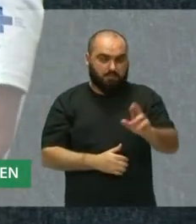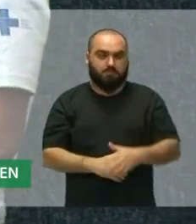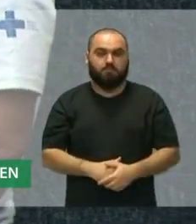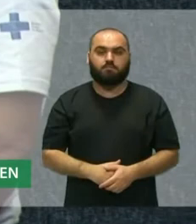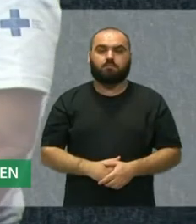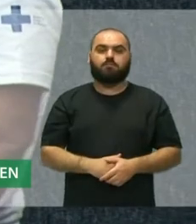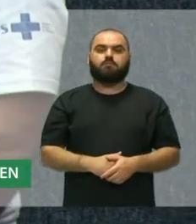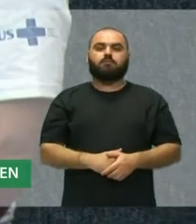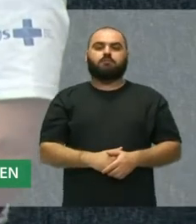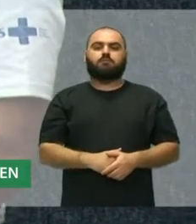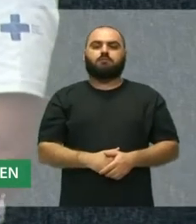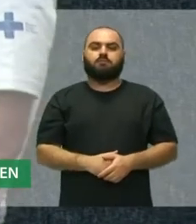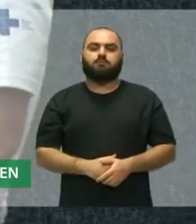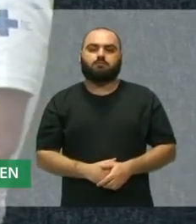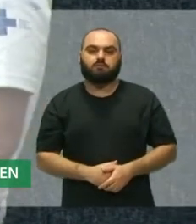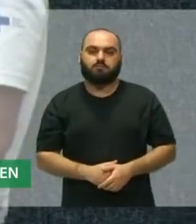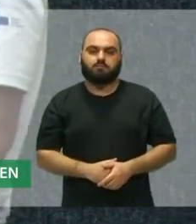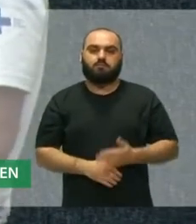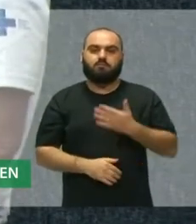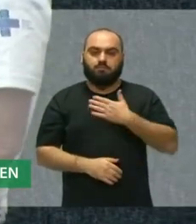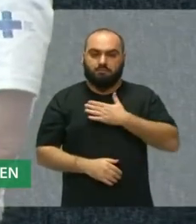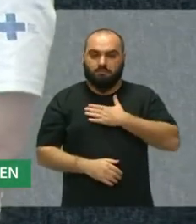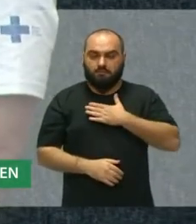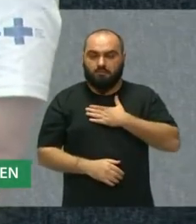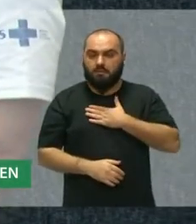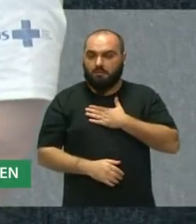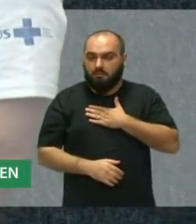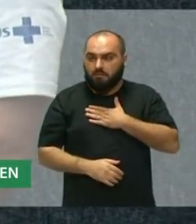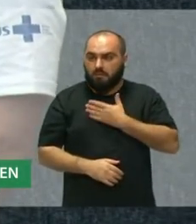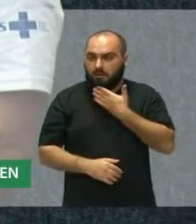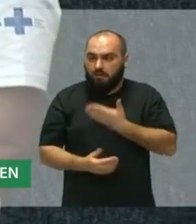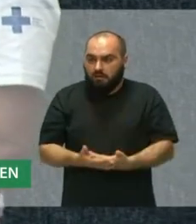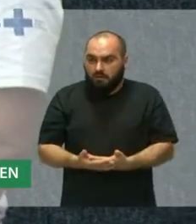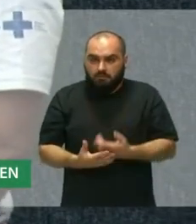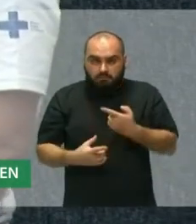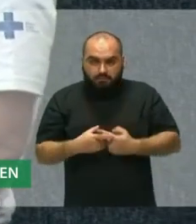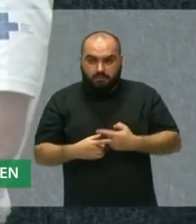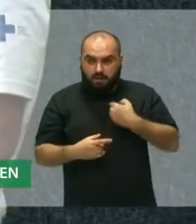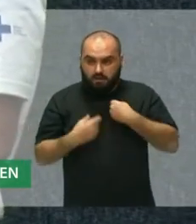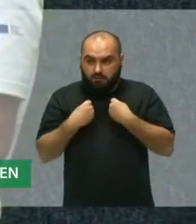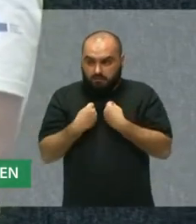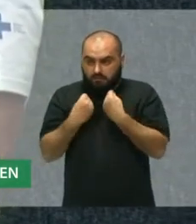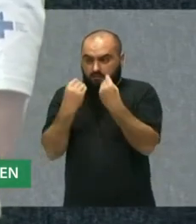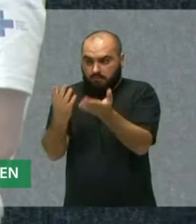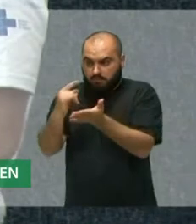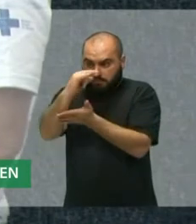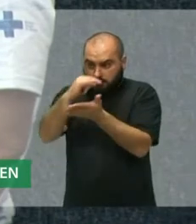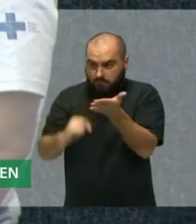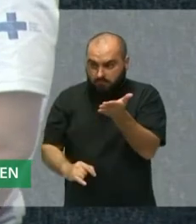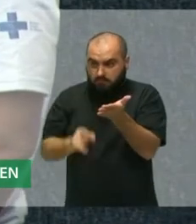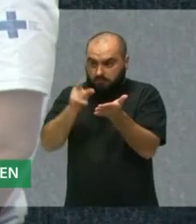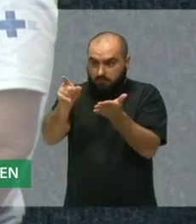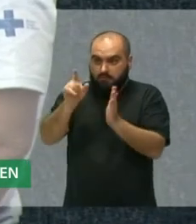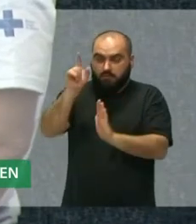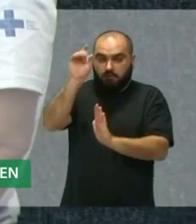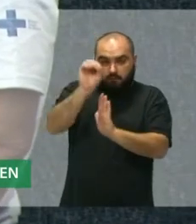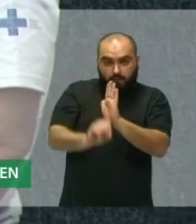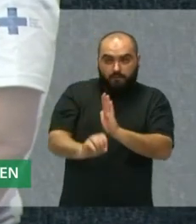isso, eu fico surpreso, porque eu encaminhei um documento à senhora, o ofício 01 do Conselho Municipal de